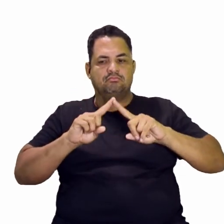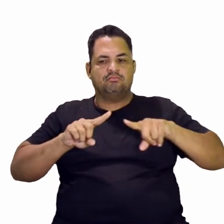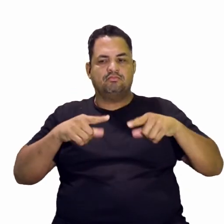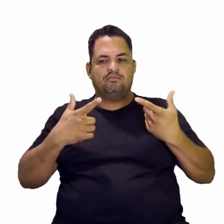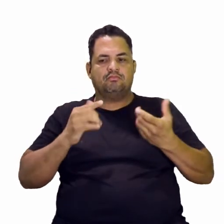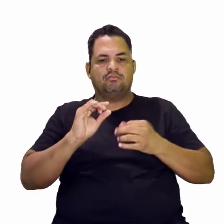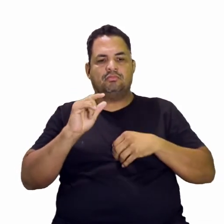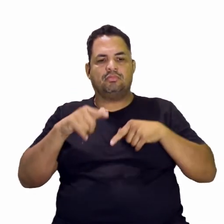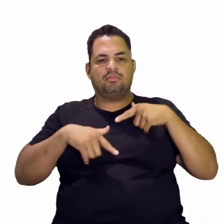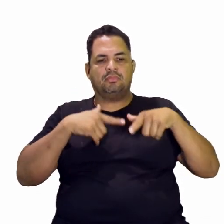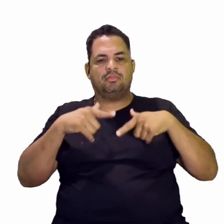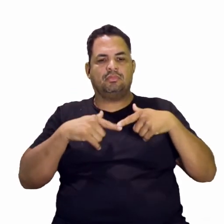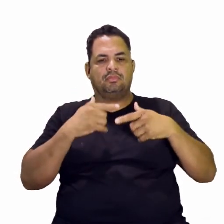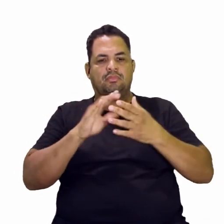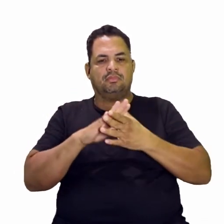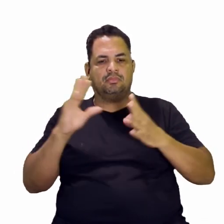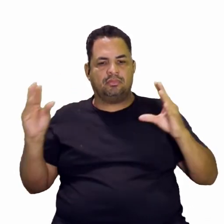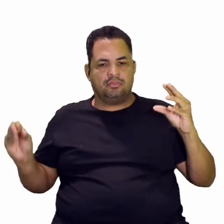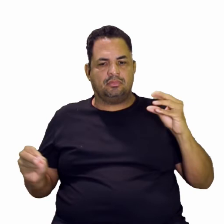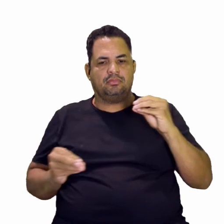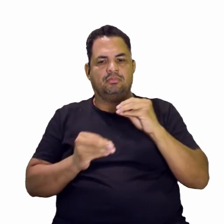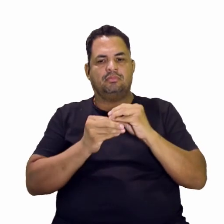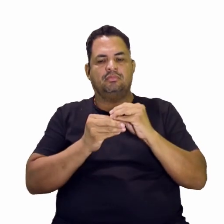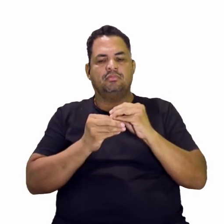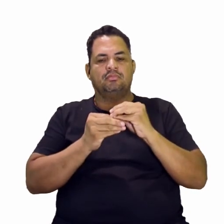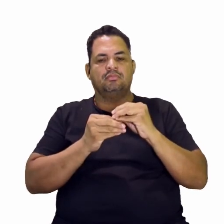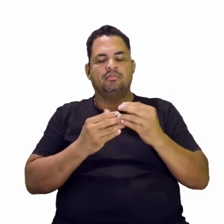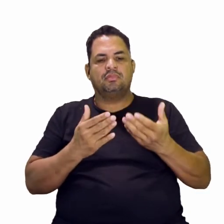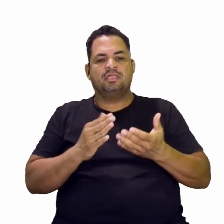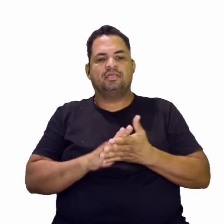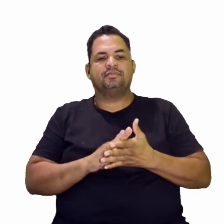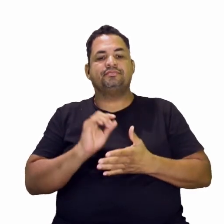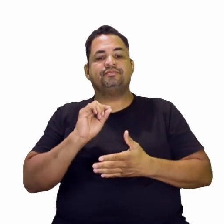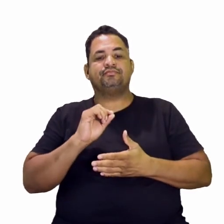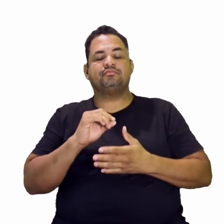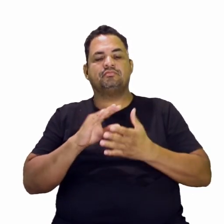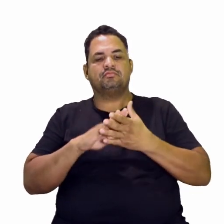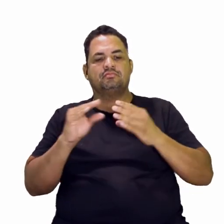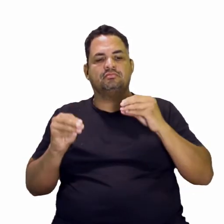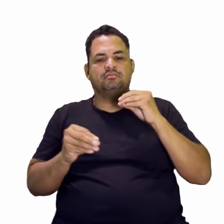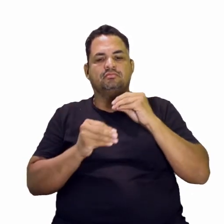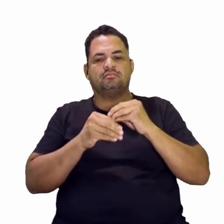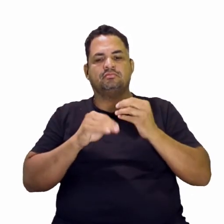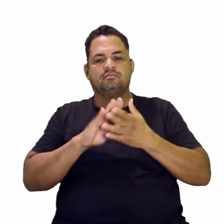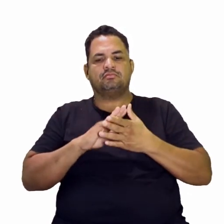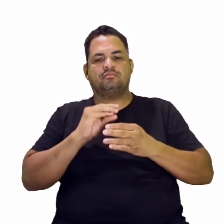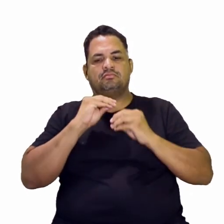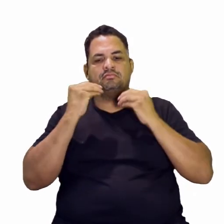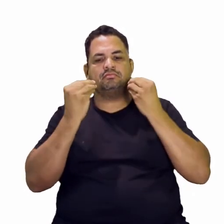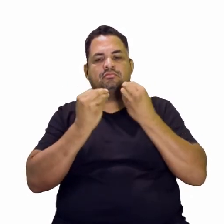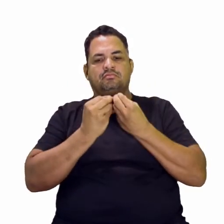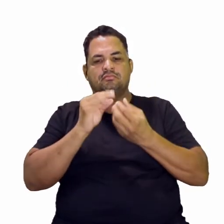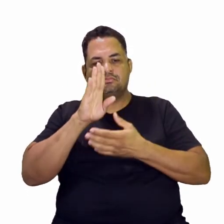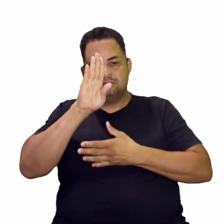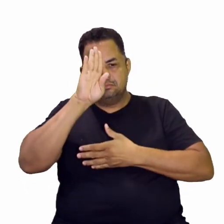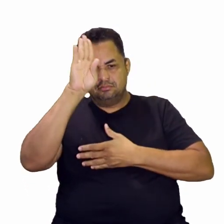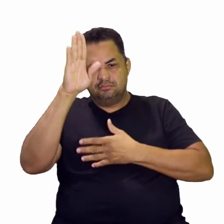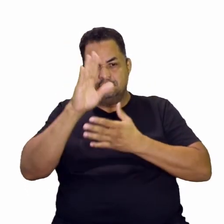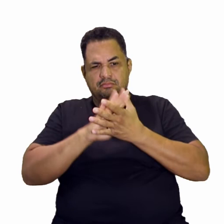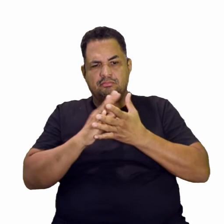elas vão funcionar como aditivos. O que são esses aditivos? São substâncias indispensáveis